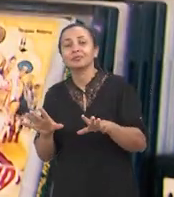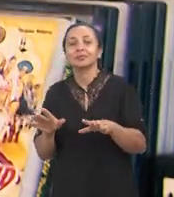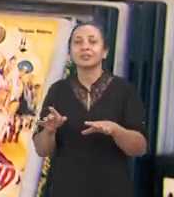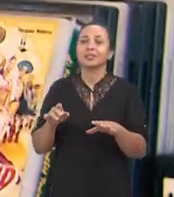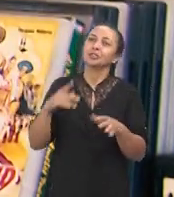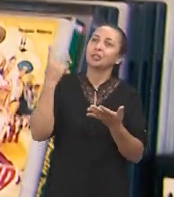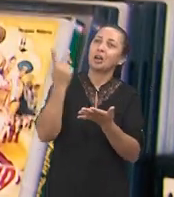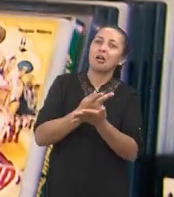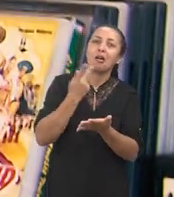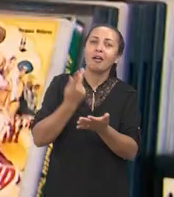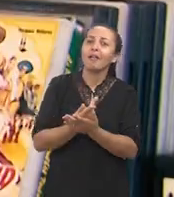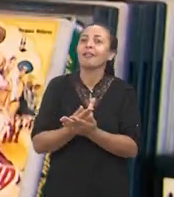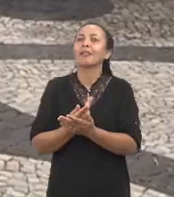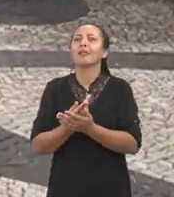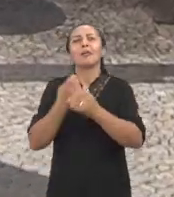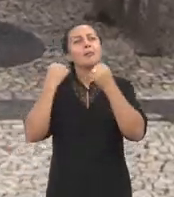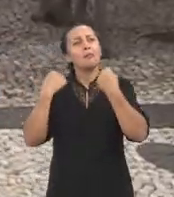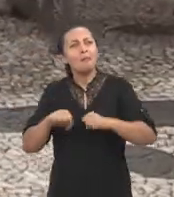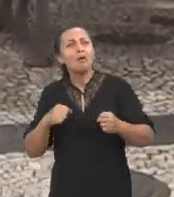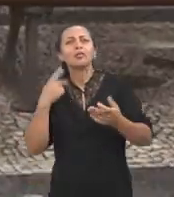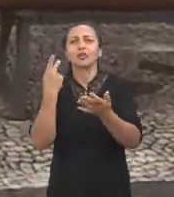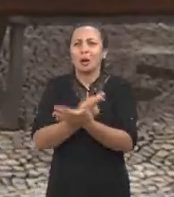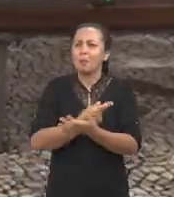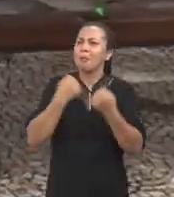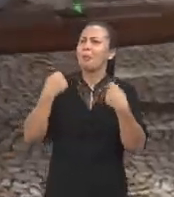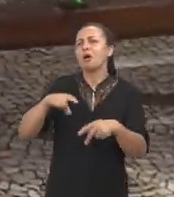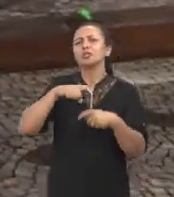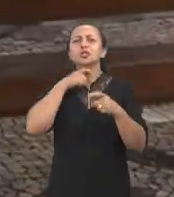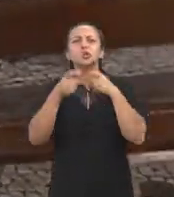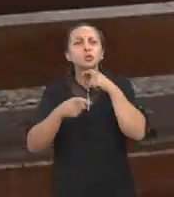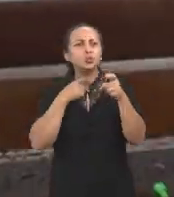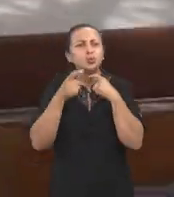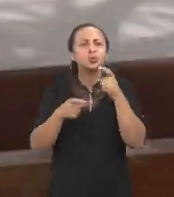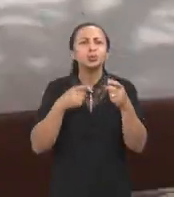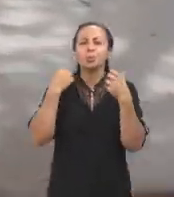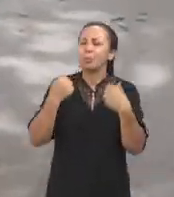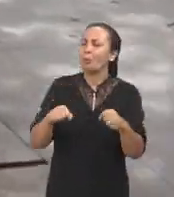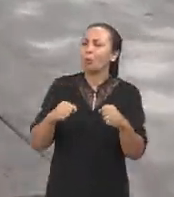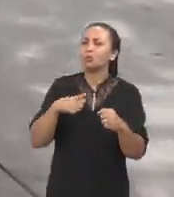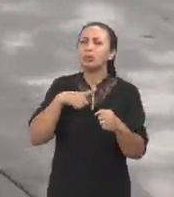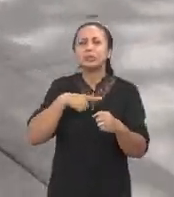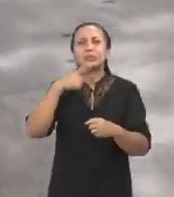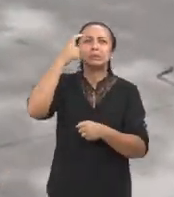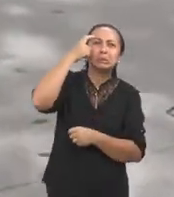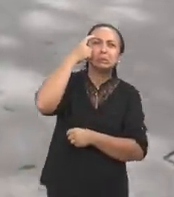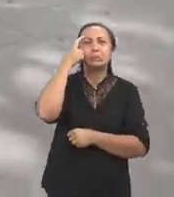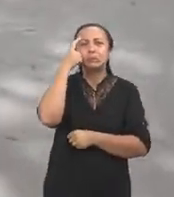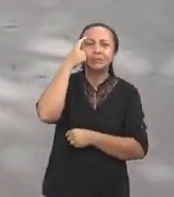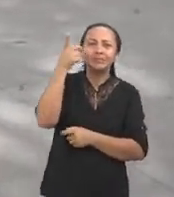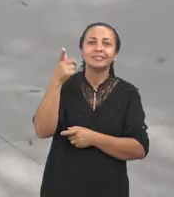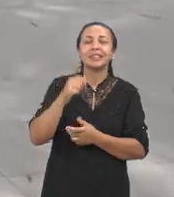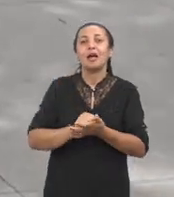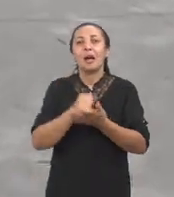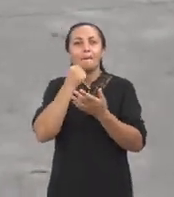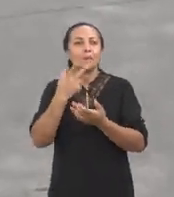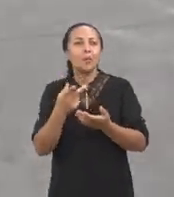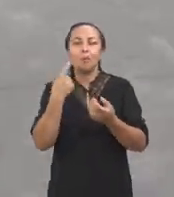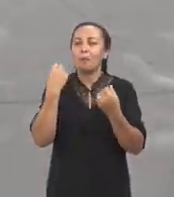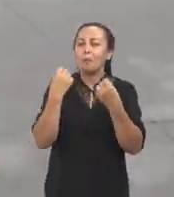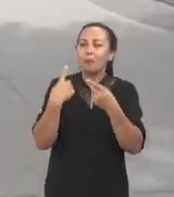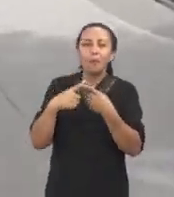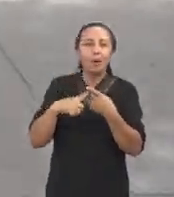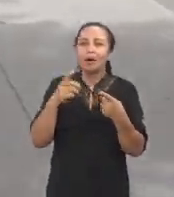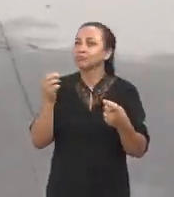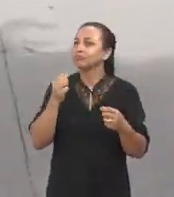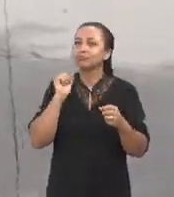permite erros dúvidas e certezas ali porque dentro da experiência da gente a gente tem questionamentos mil